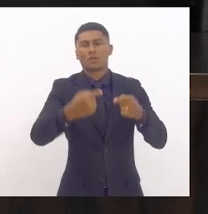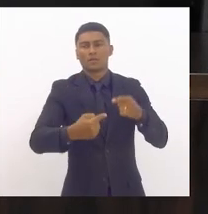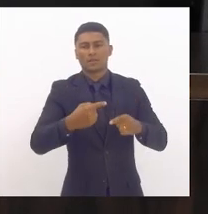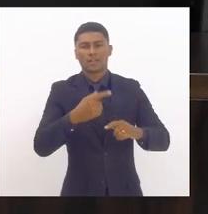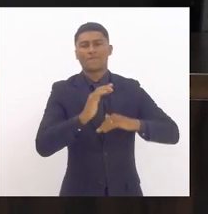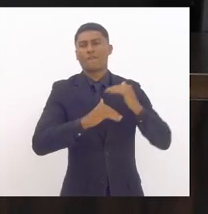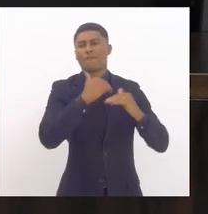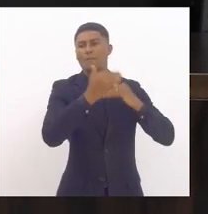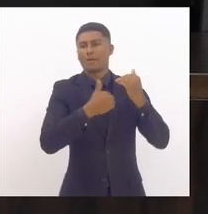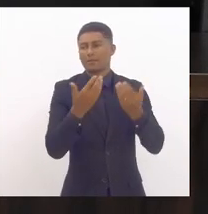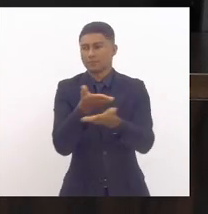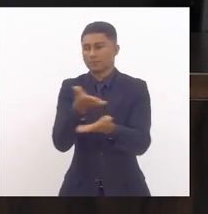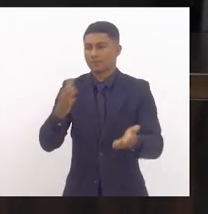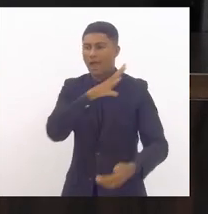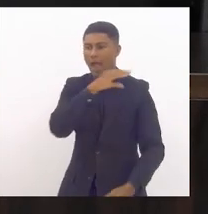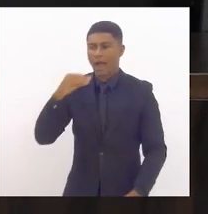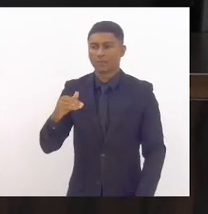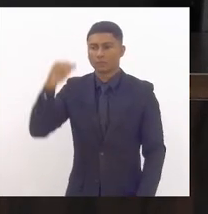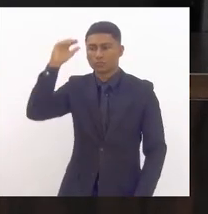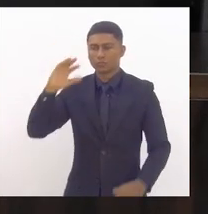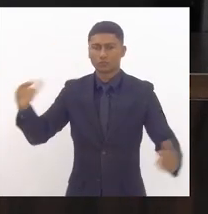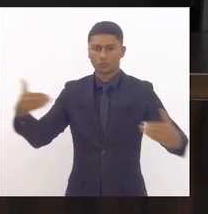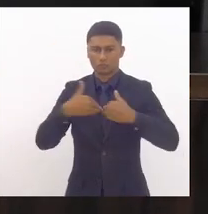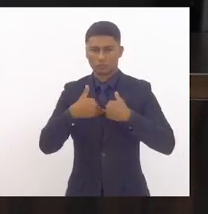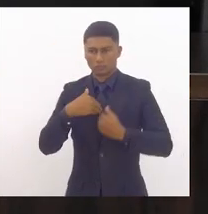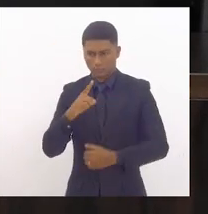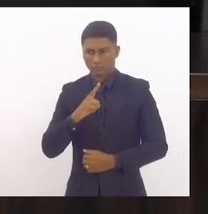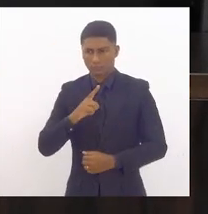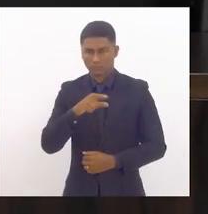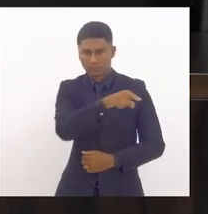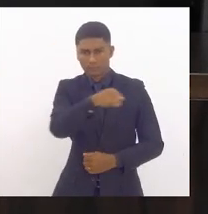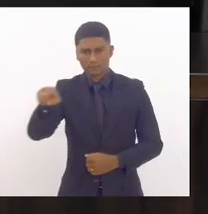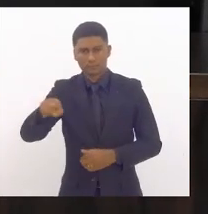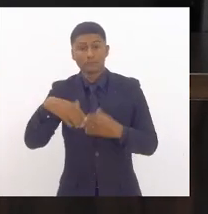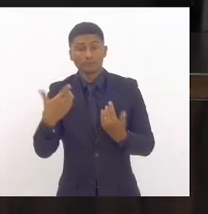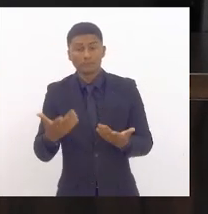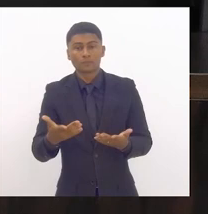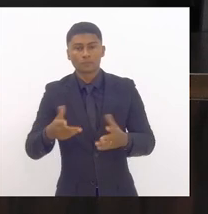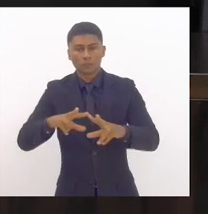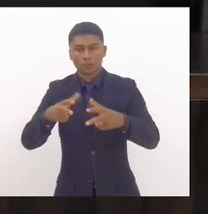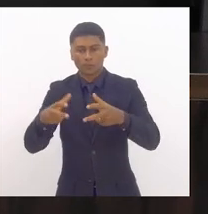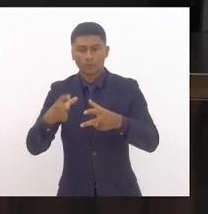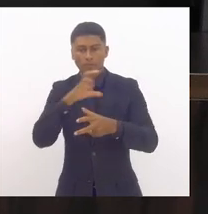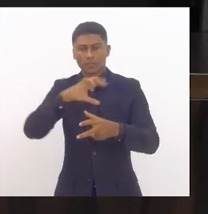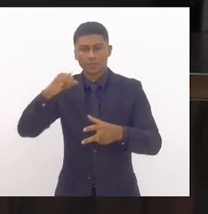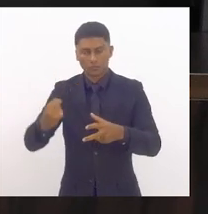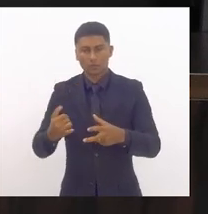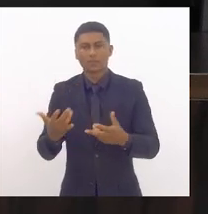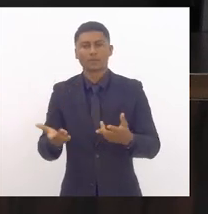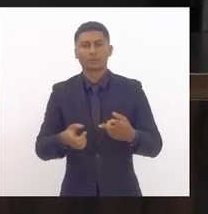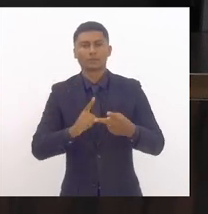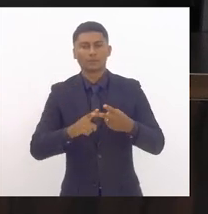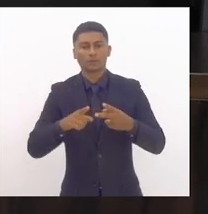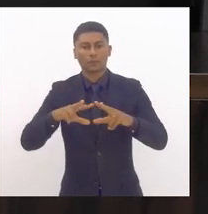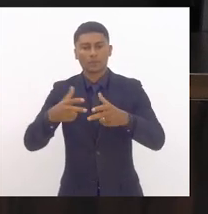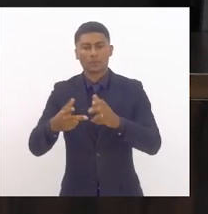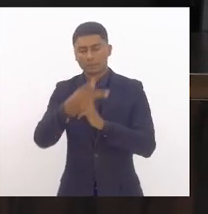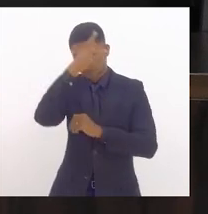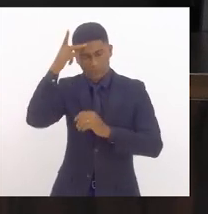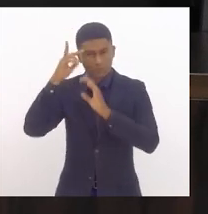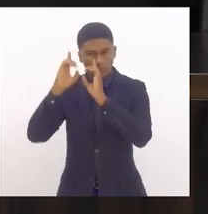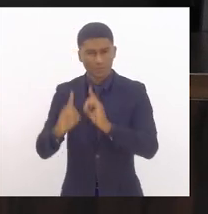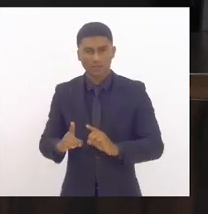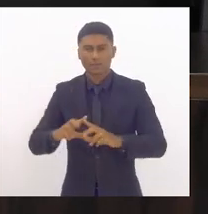transtorno de espectro autista. Pendendo de pareceres das comissões de Constituição e Justiça, da Pessoa com Deficiência, de Saúde,